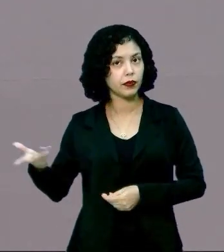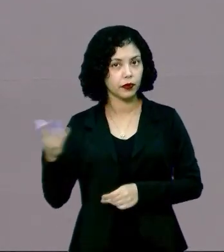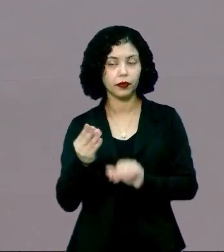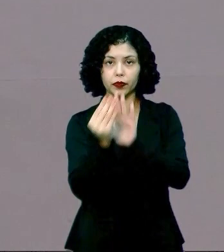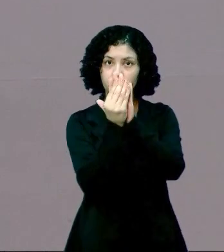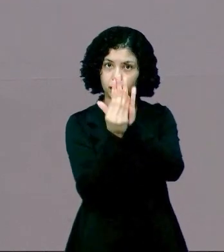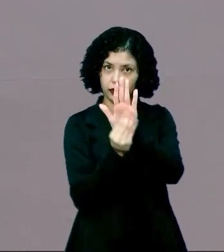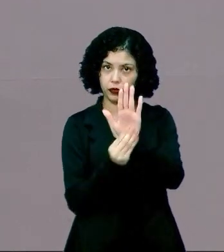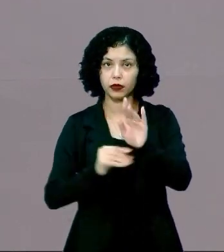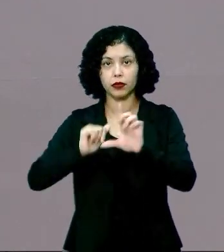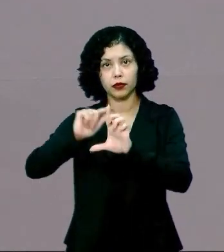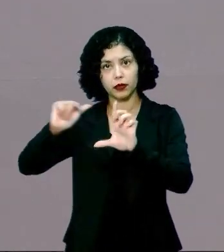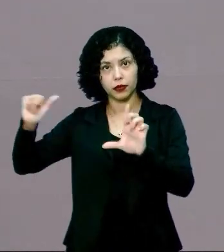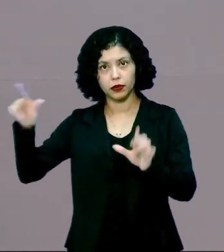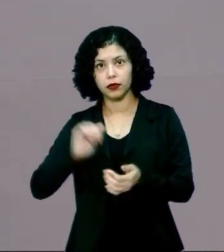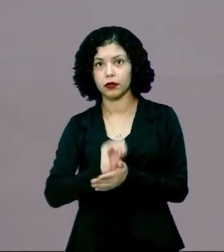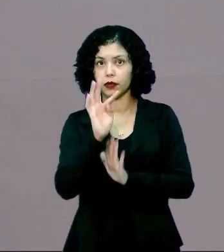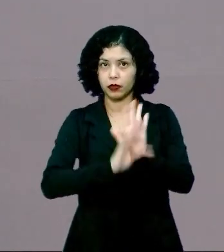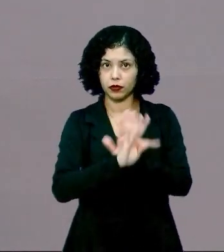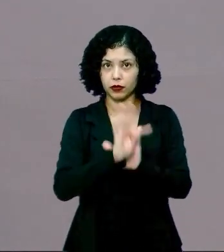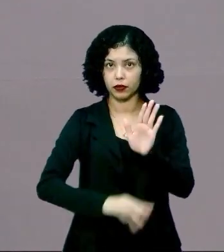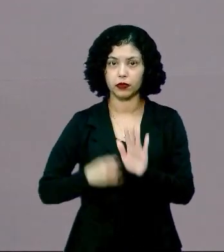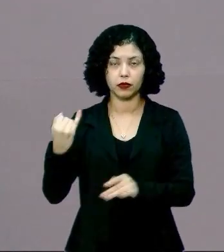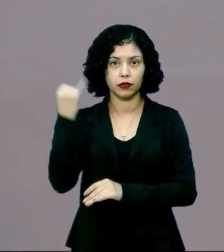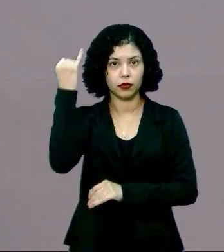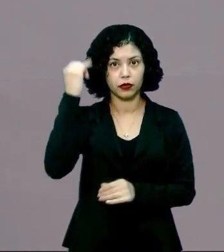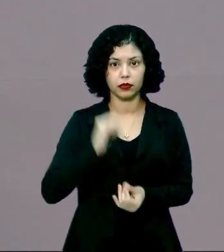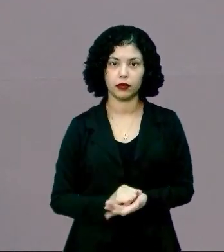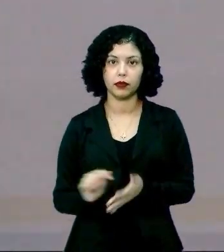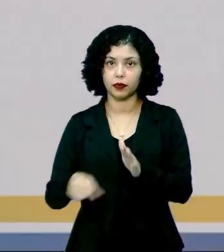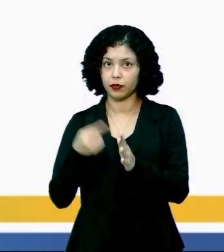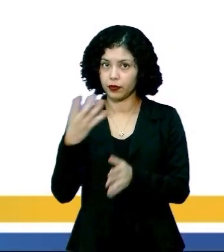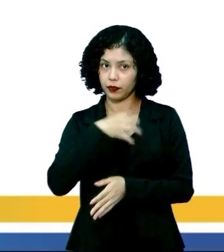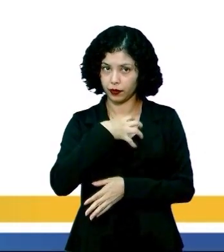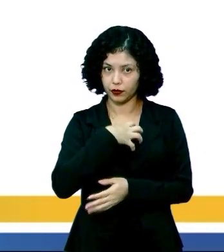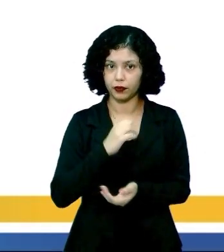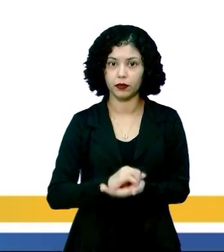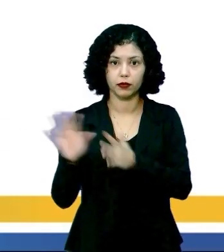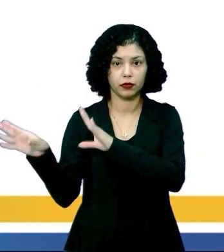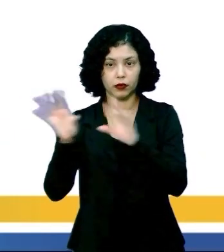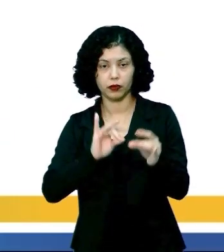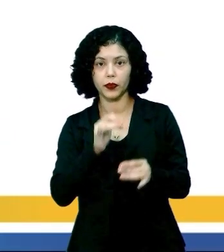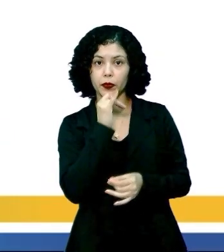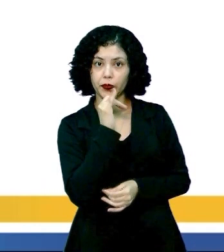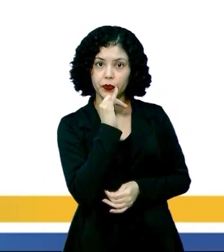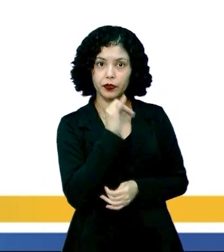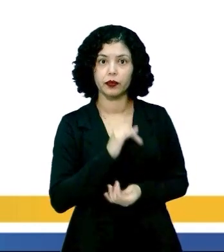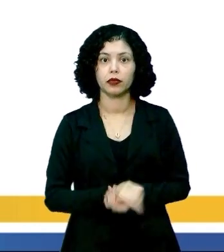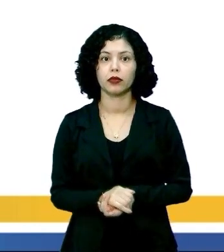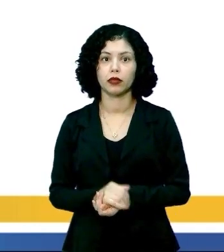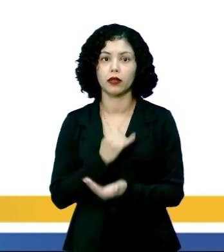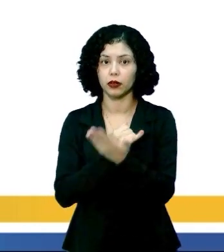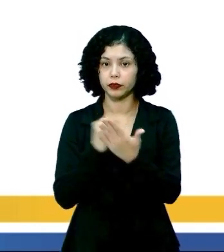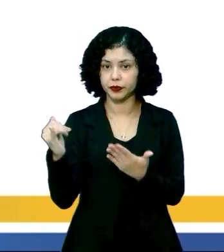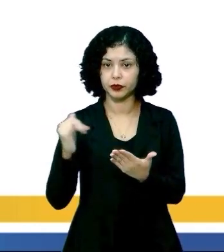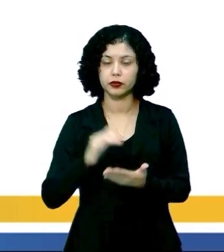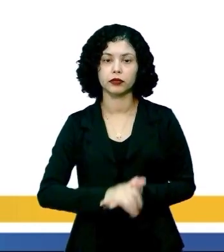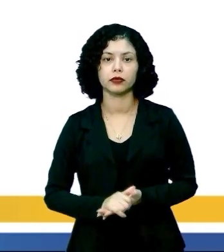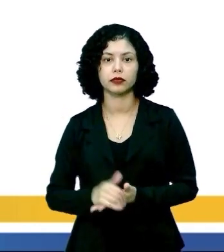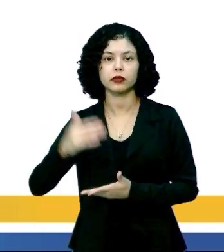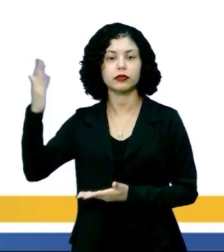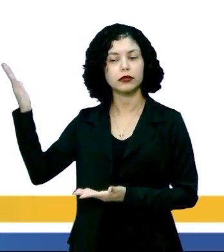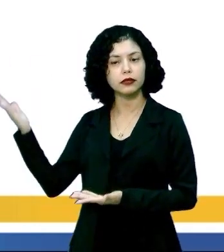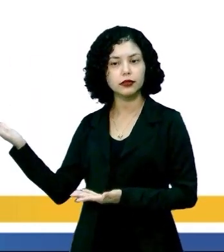dados estatísticos dos textos motivadores. E aí, nesse primeiro momento, eu trouxe, por exemplo, a introdução. E aí,